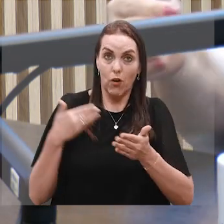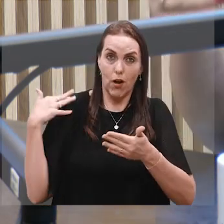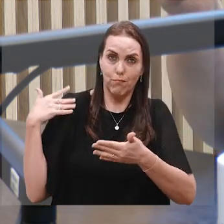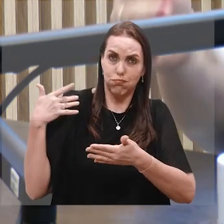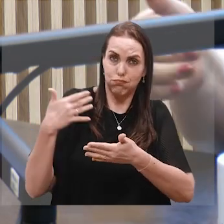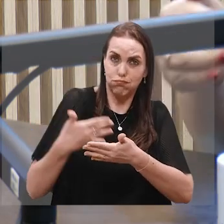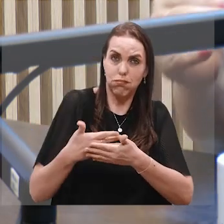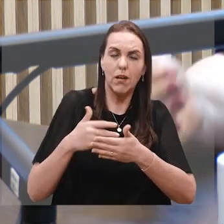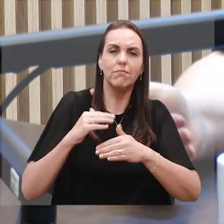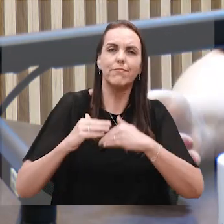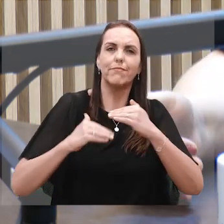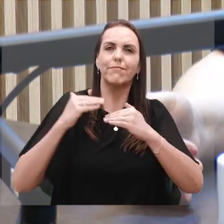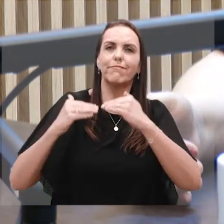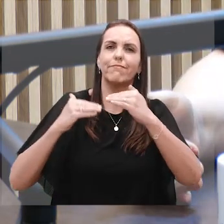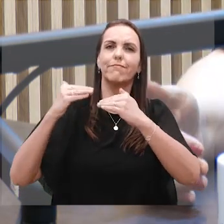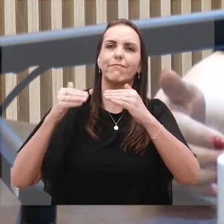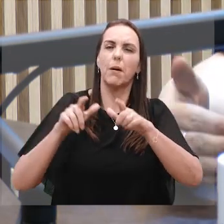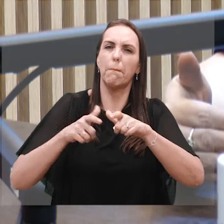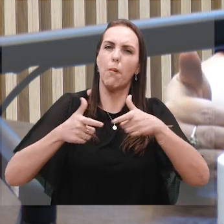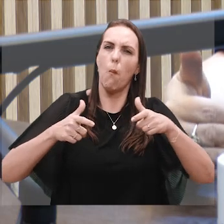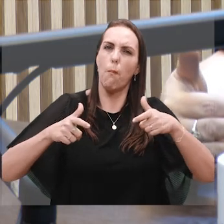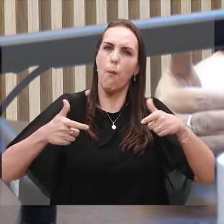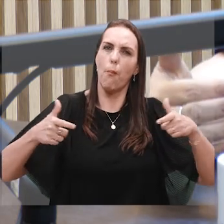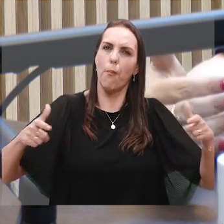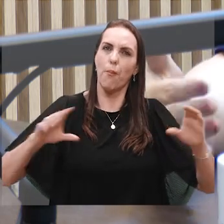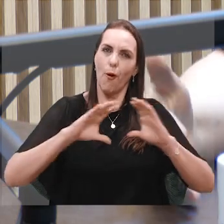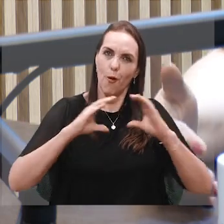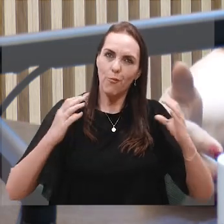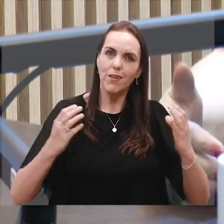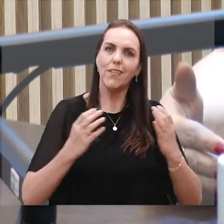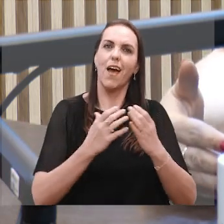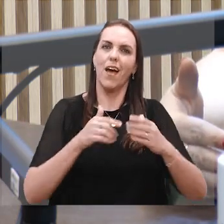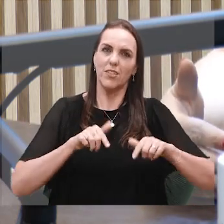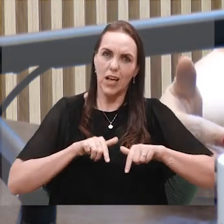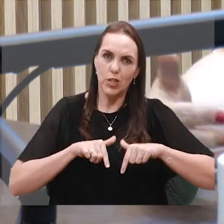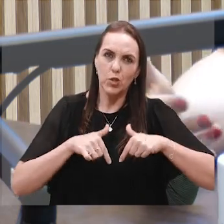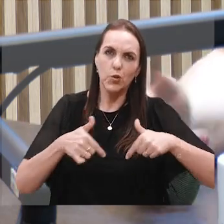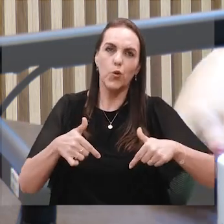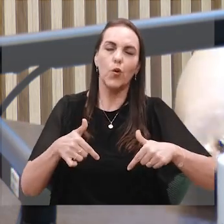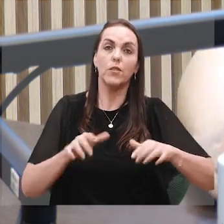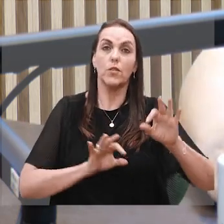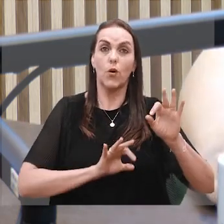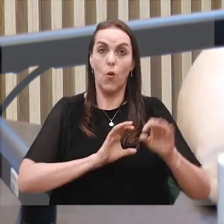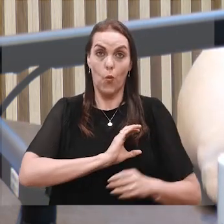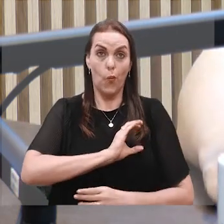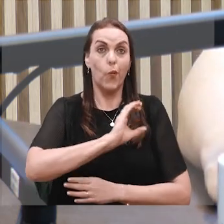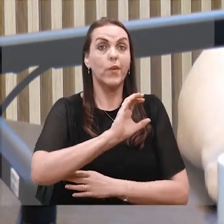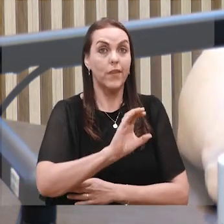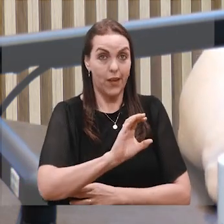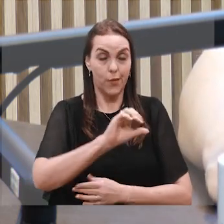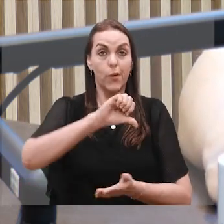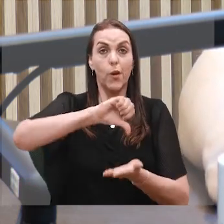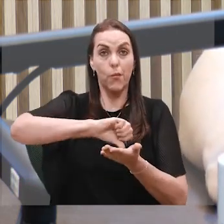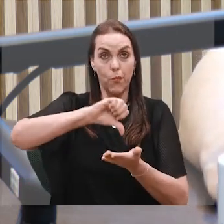foi crescendo dentro da comunidade, fazendo ações. Eu fui coordenadora do